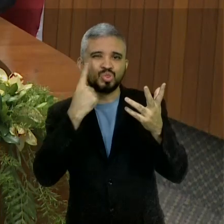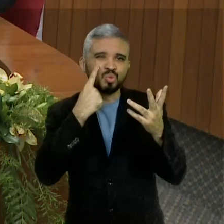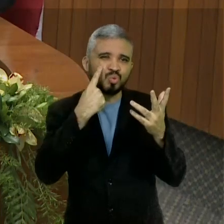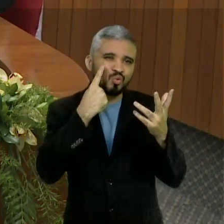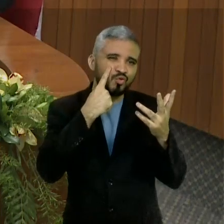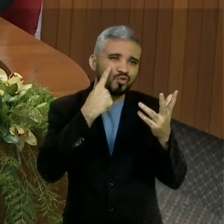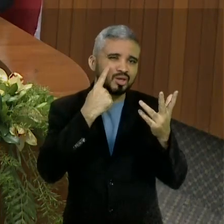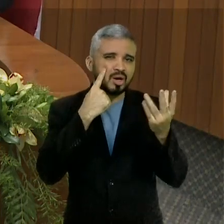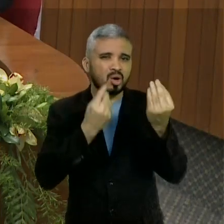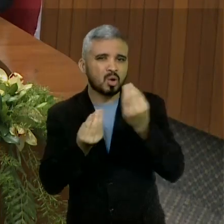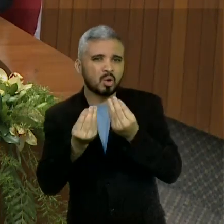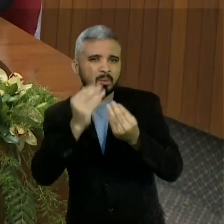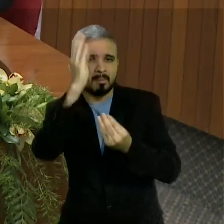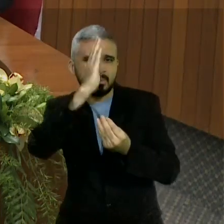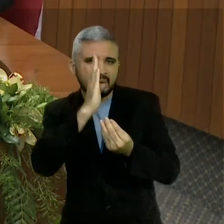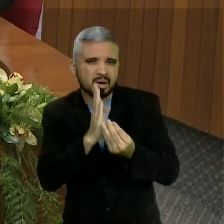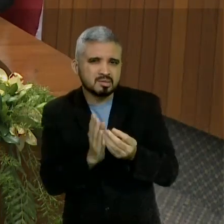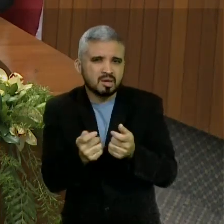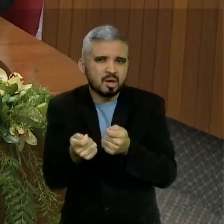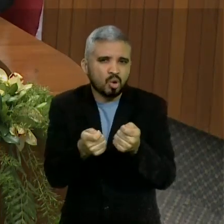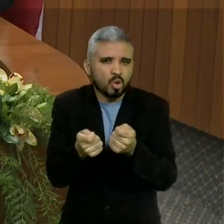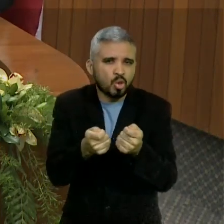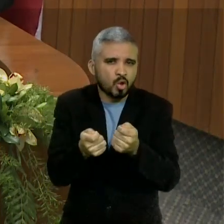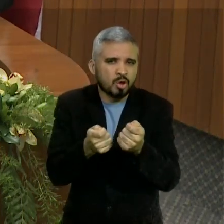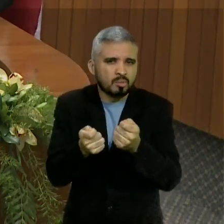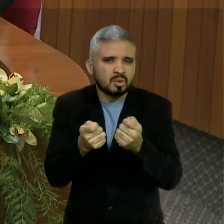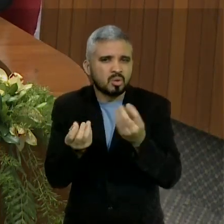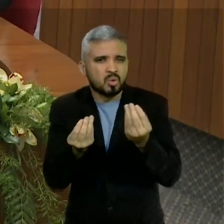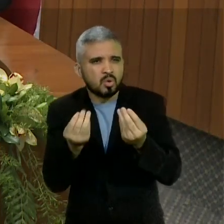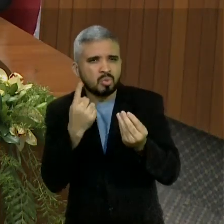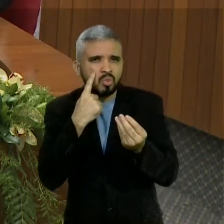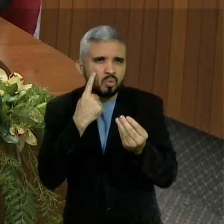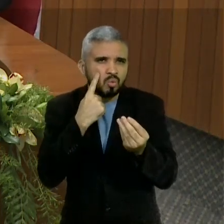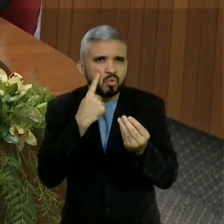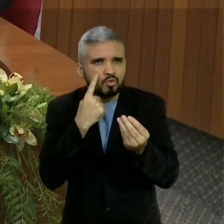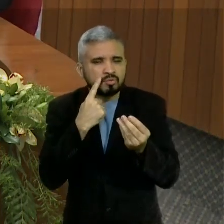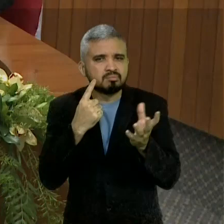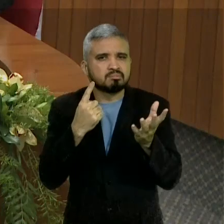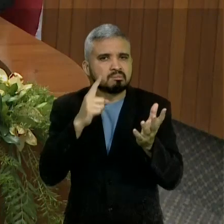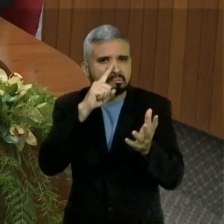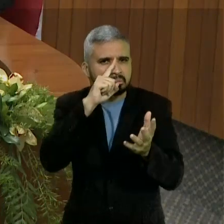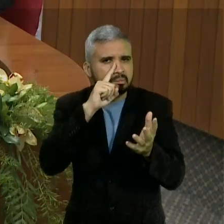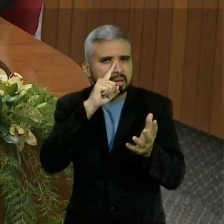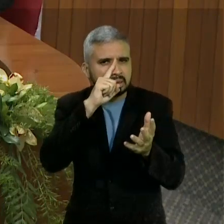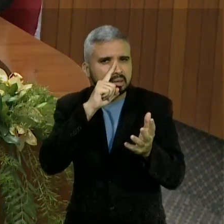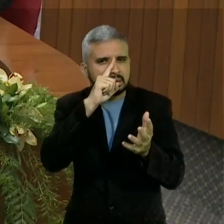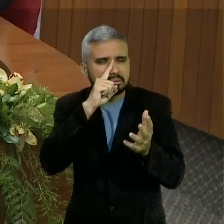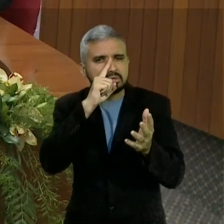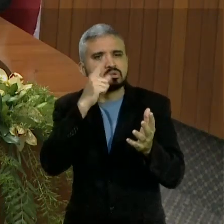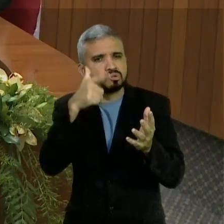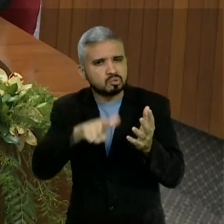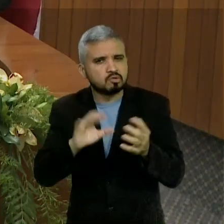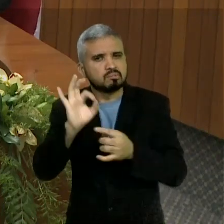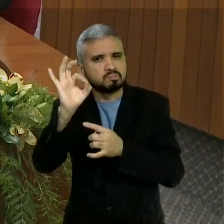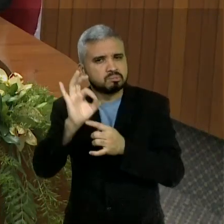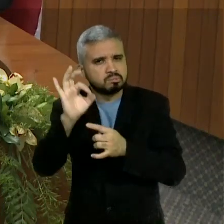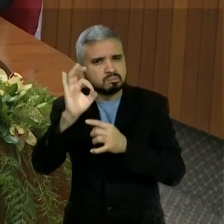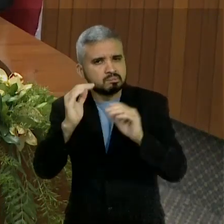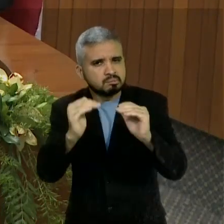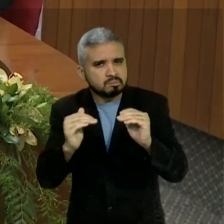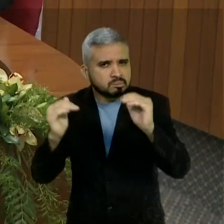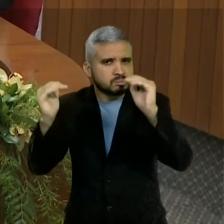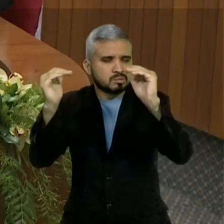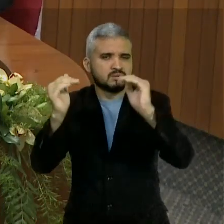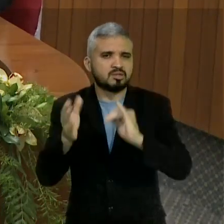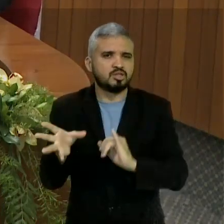capitais instabilidade no mercado de Comodi risco de inflação não foi só o cara do